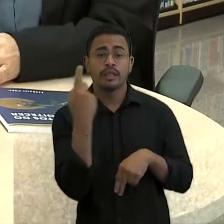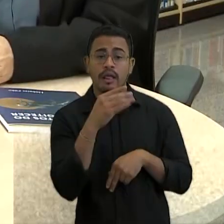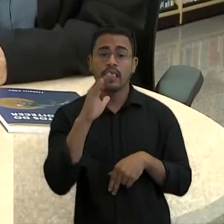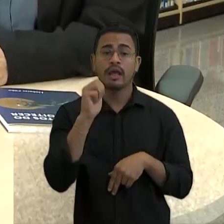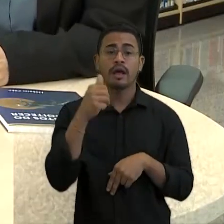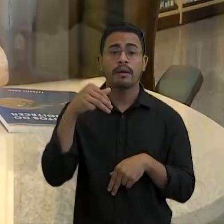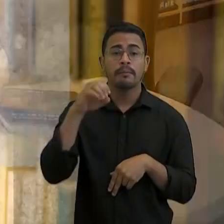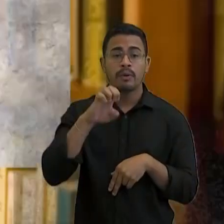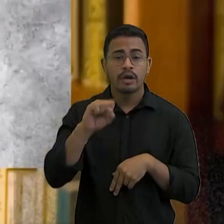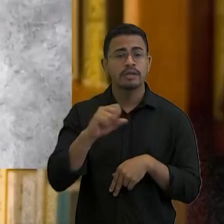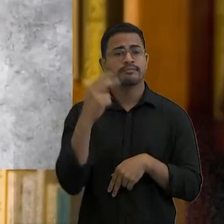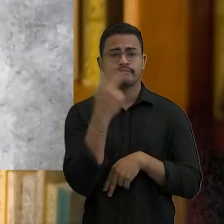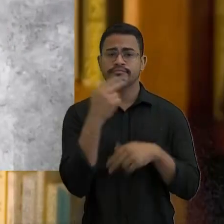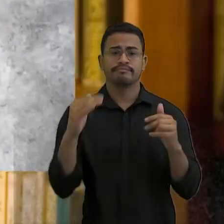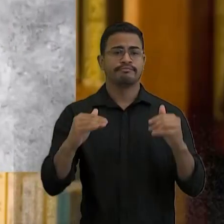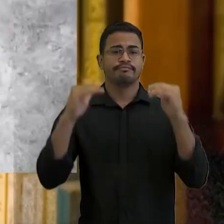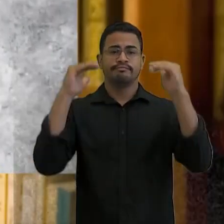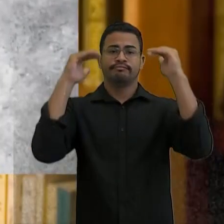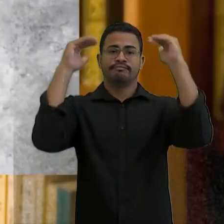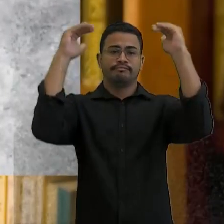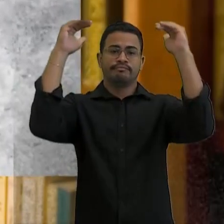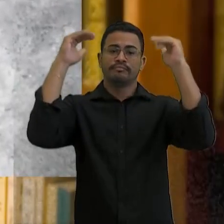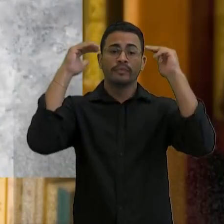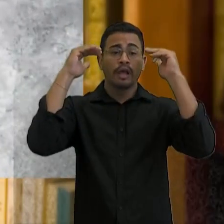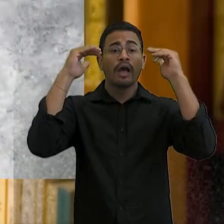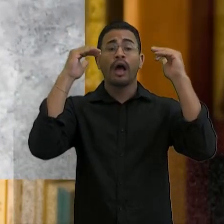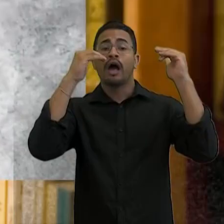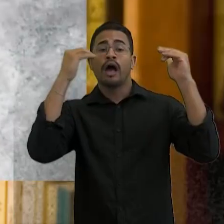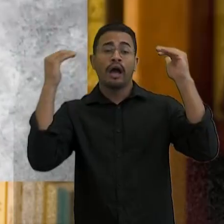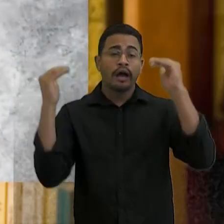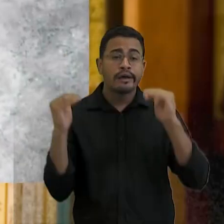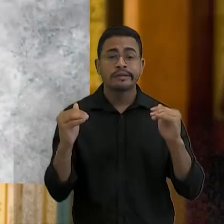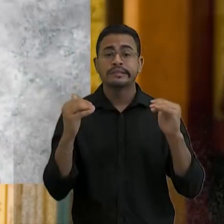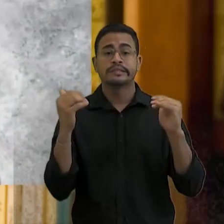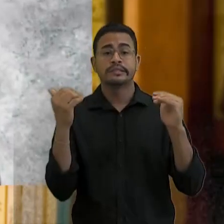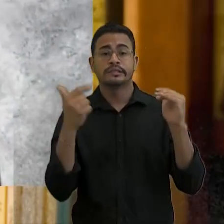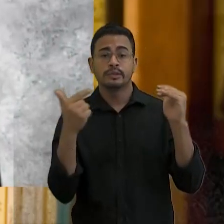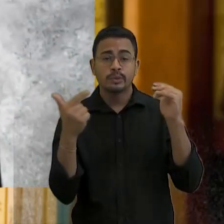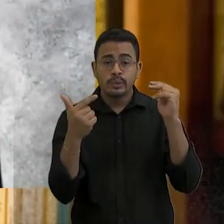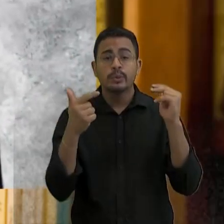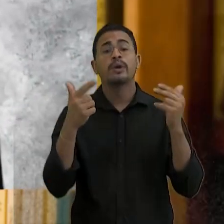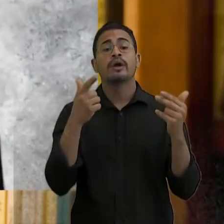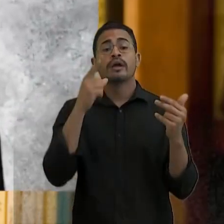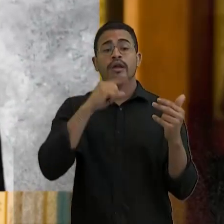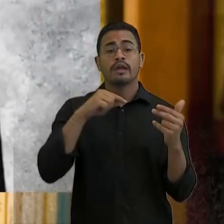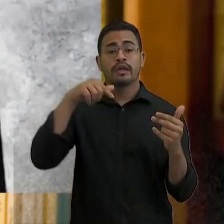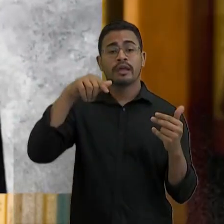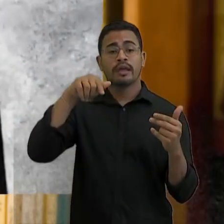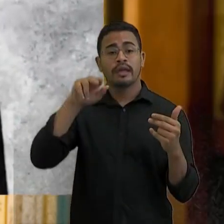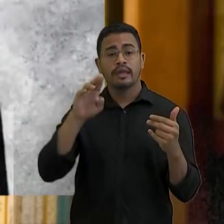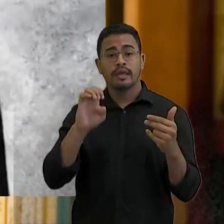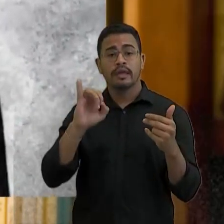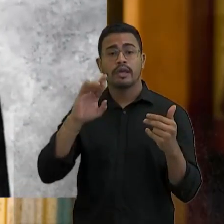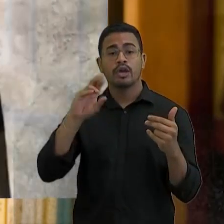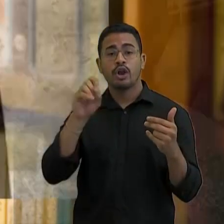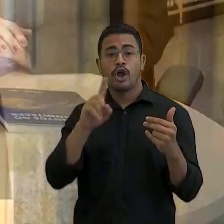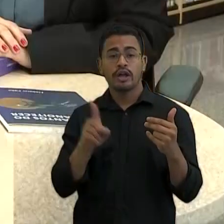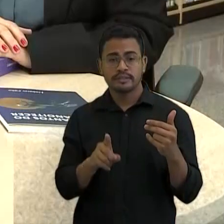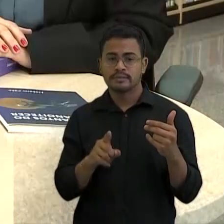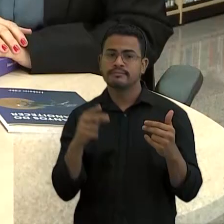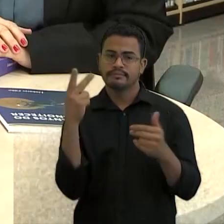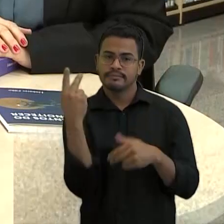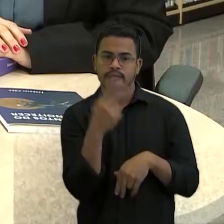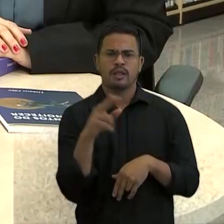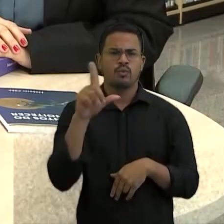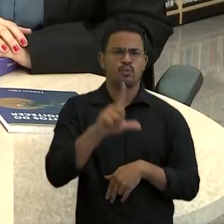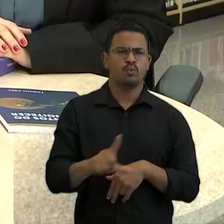grandes alturas. Depois dele, Eça de Queiroz foi o segundo grande modernizador da língua. Mas